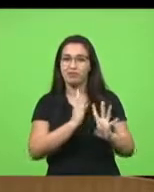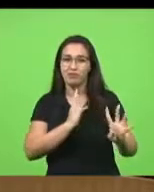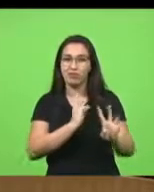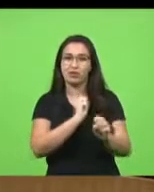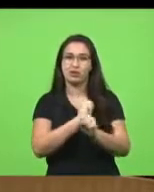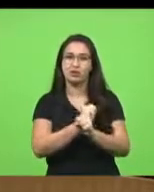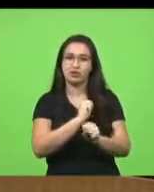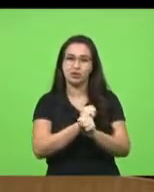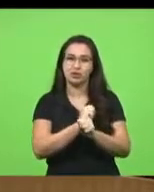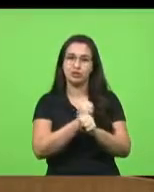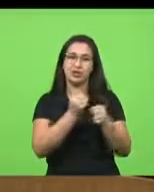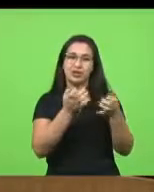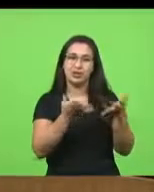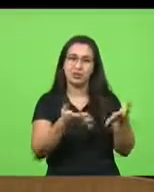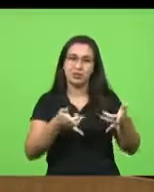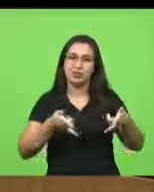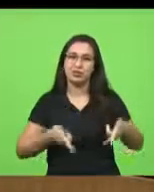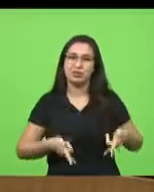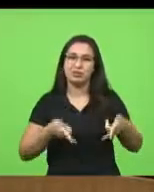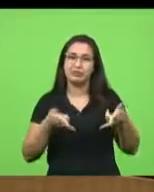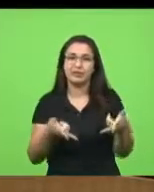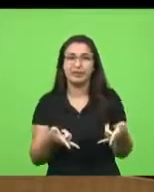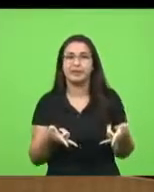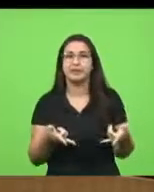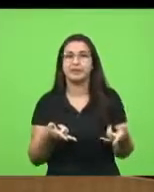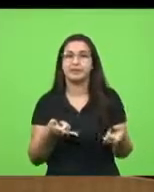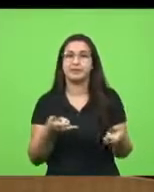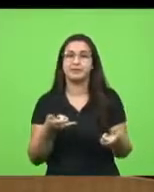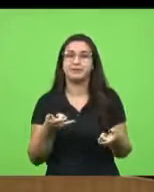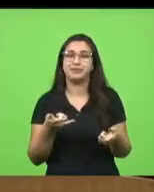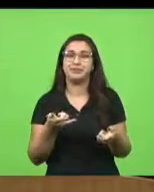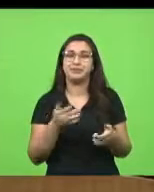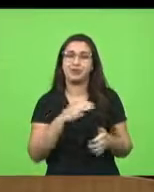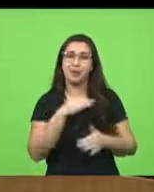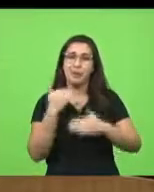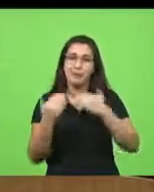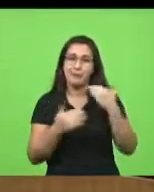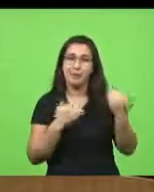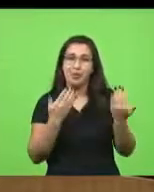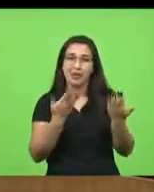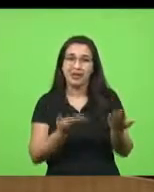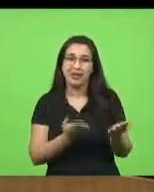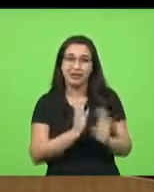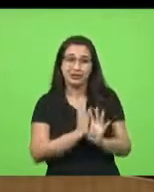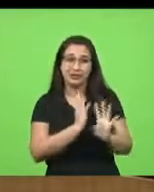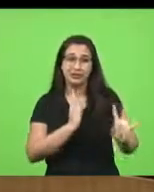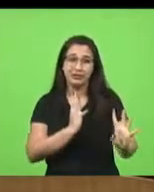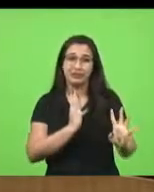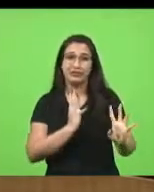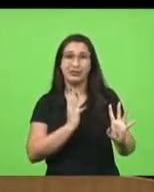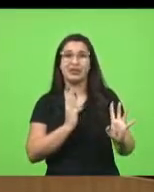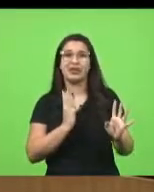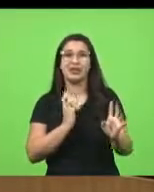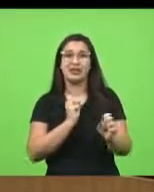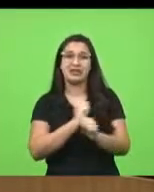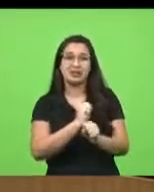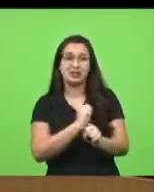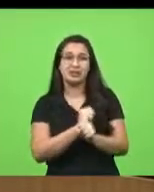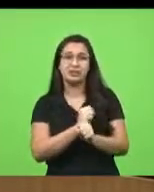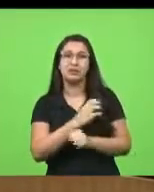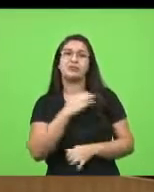de UTI, de mortes de pessoas esperando leitos de UTI, e isso é